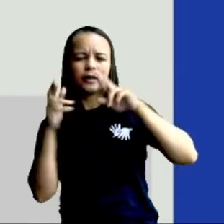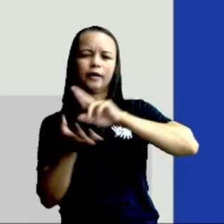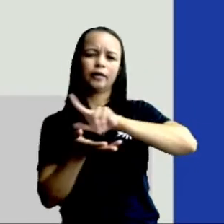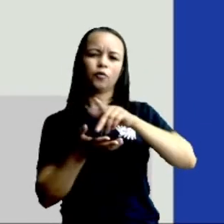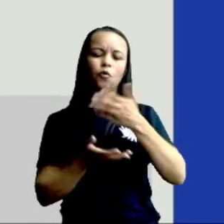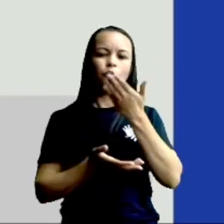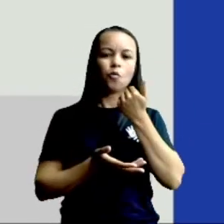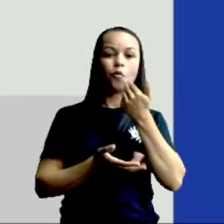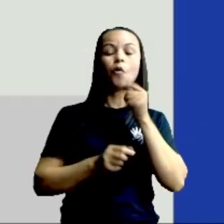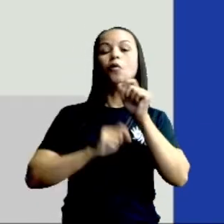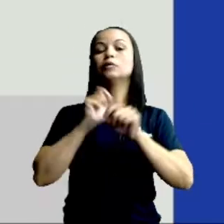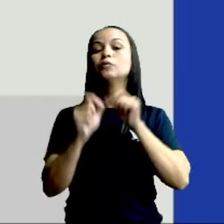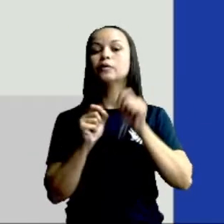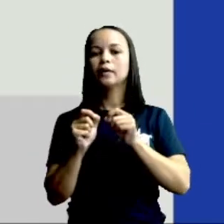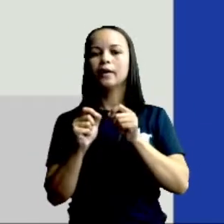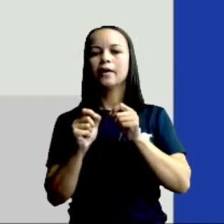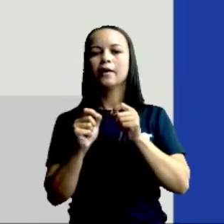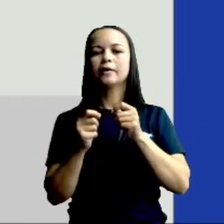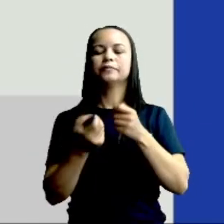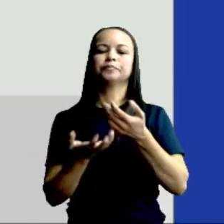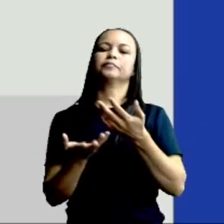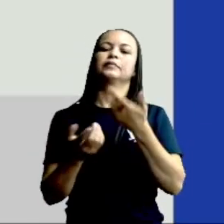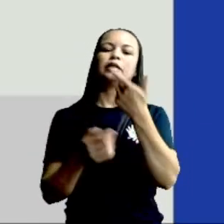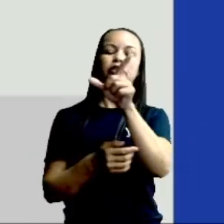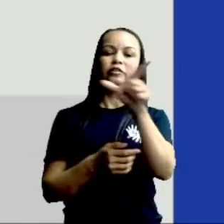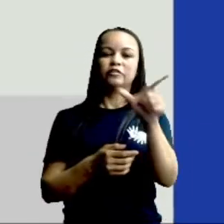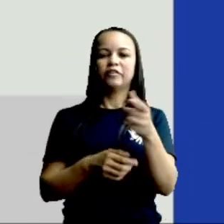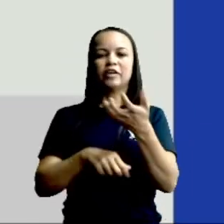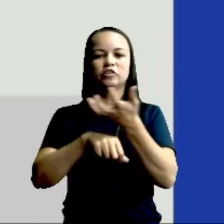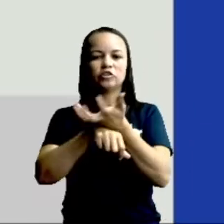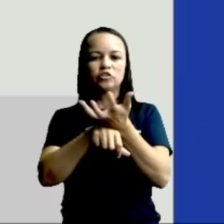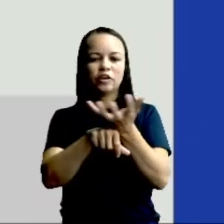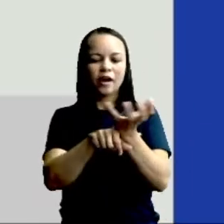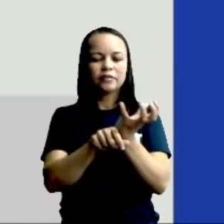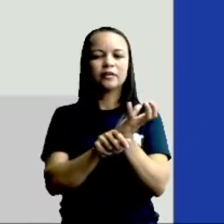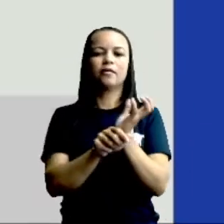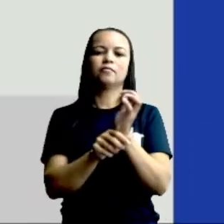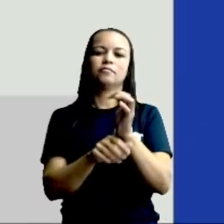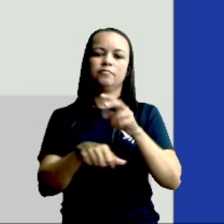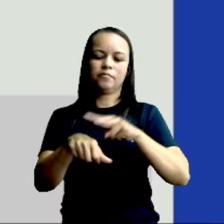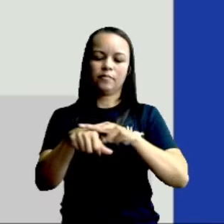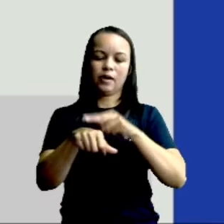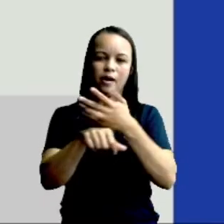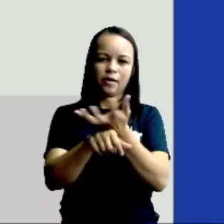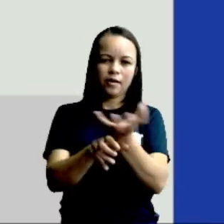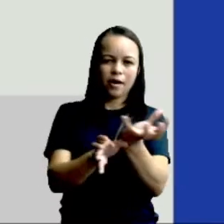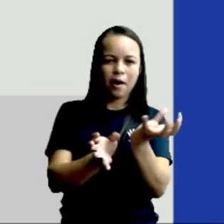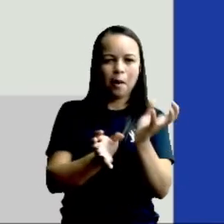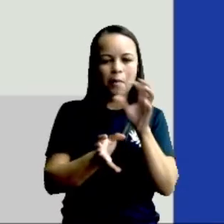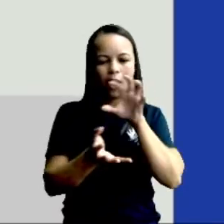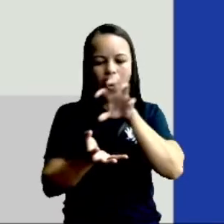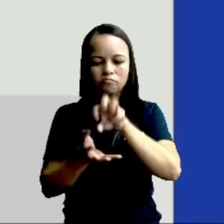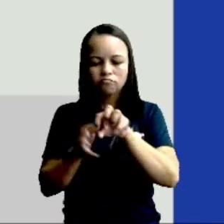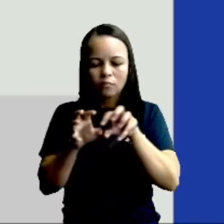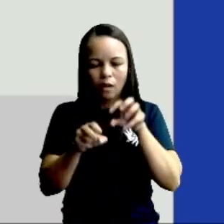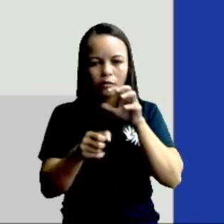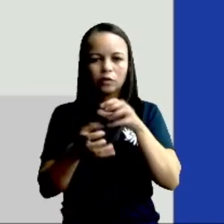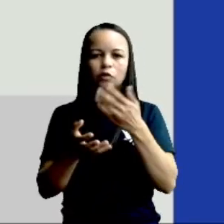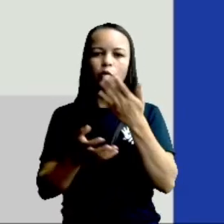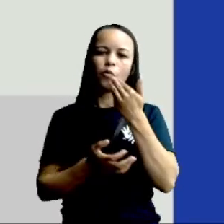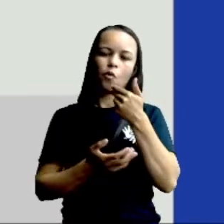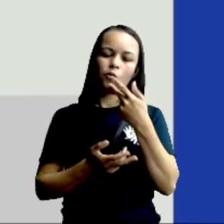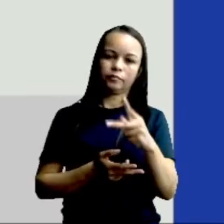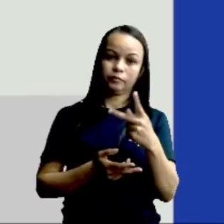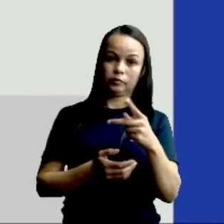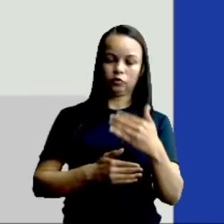se alimentam o quê? De vegetais, de plantas, de grama ali. Então, eles estão se alimentando ali